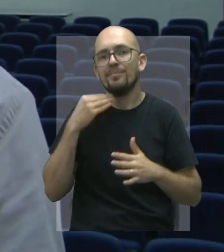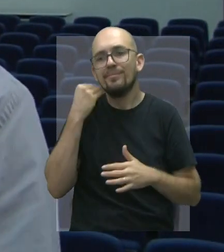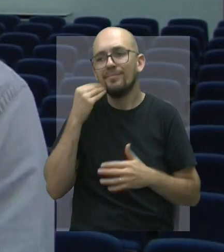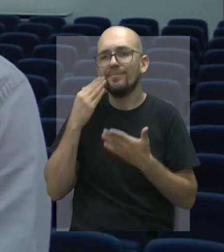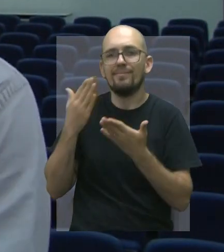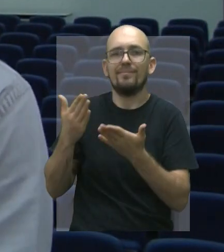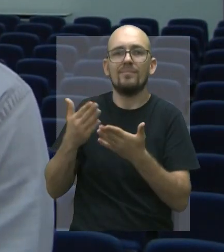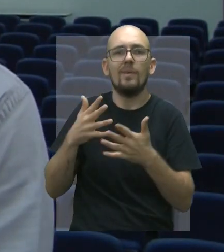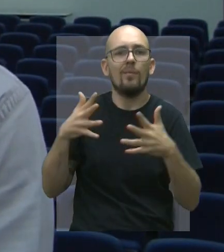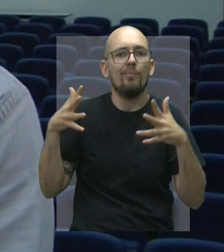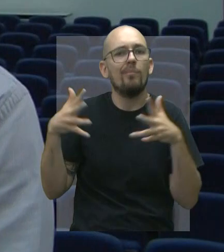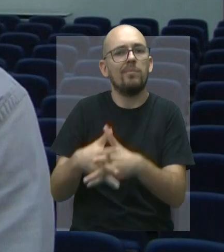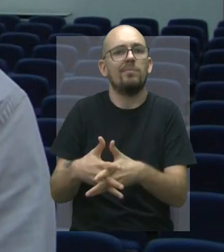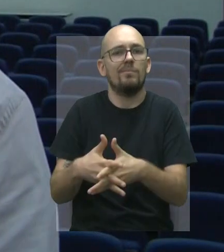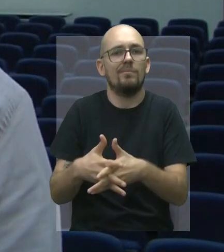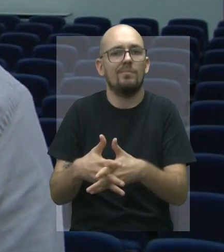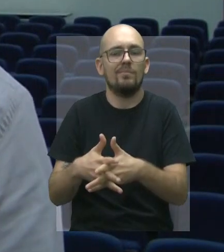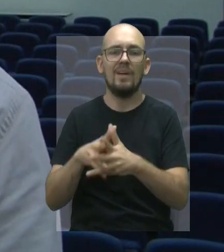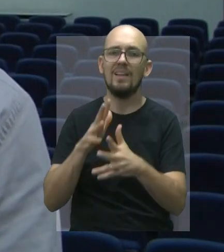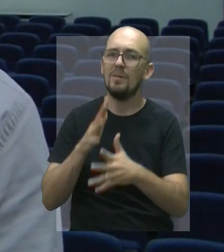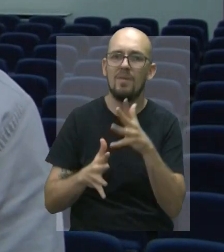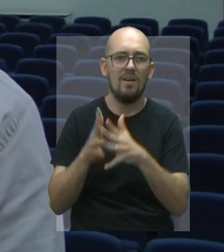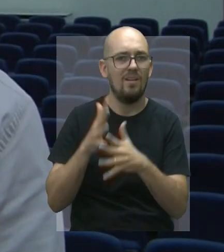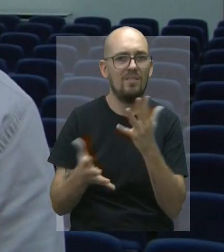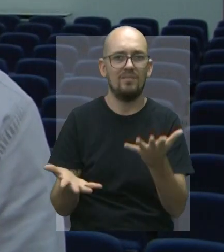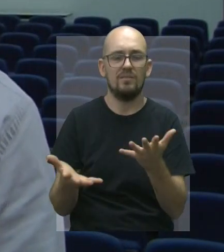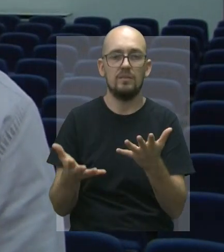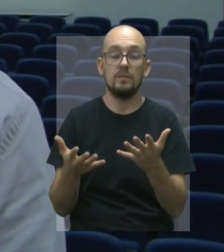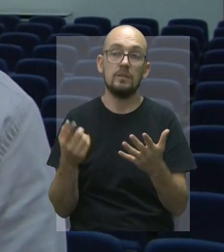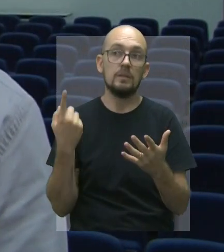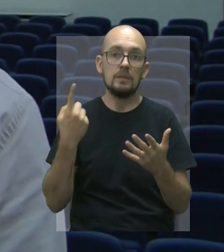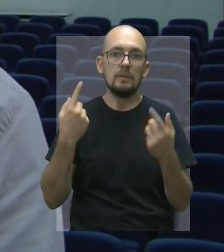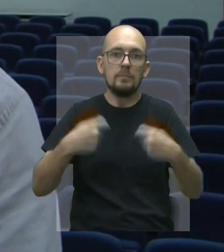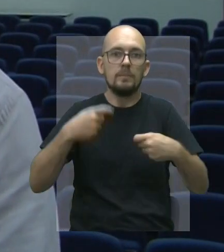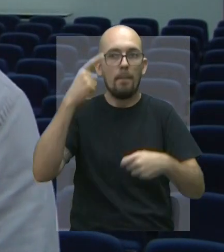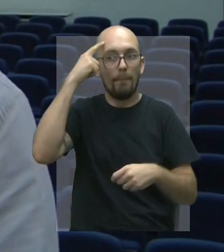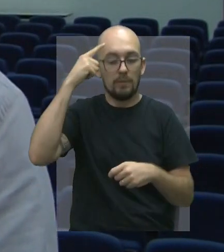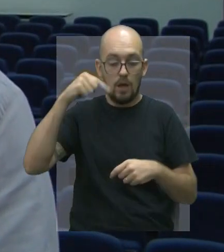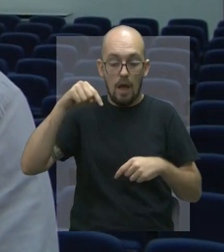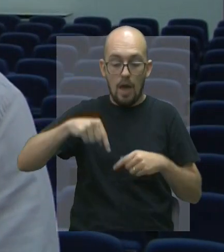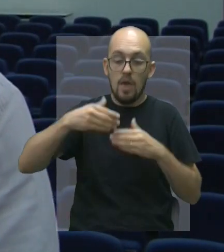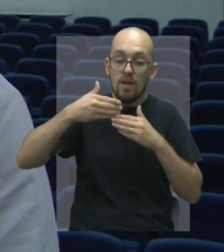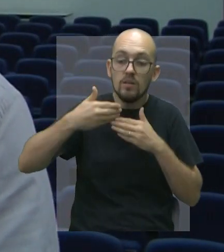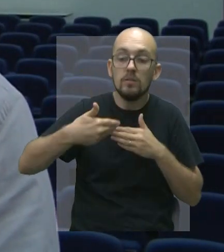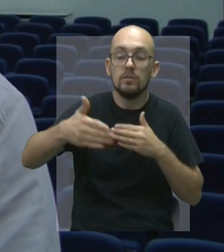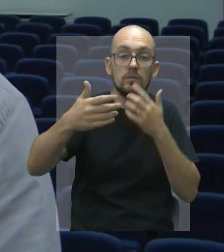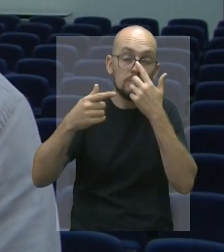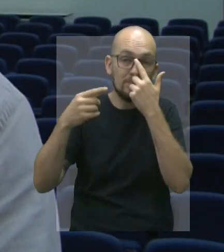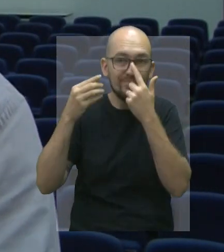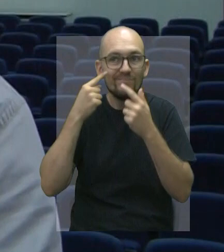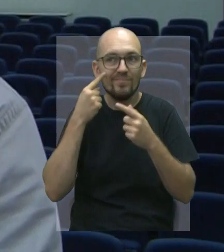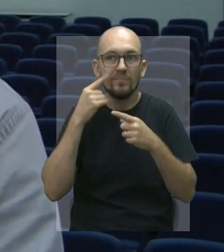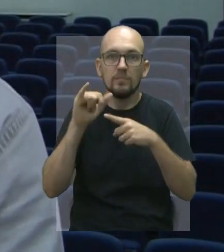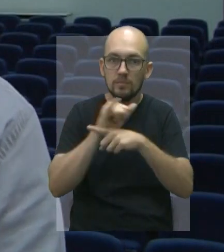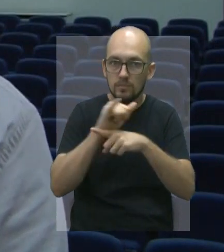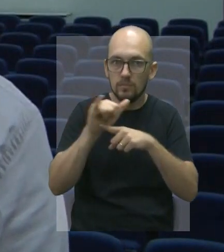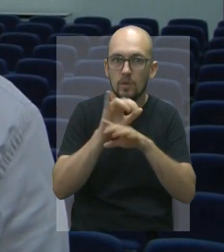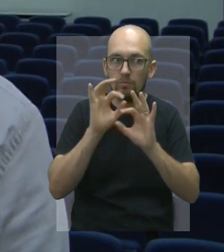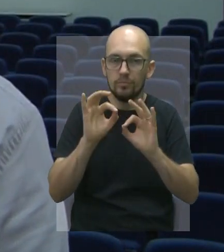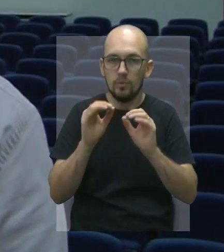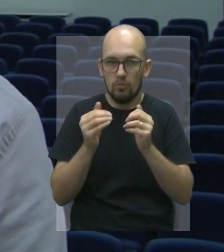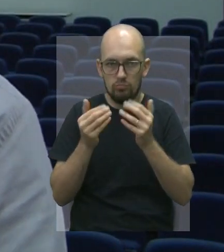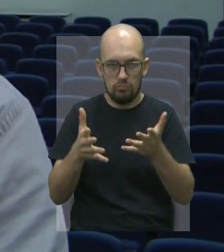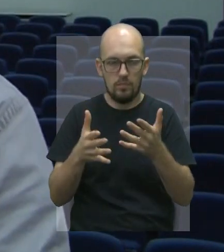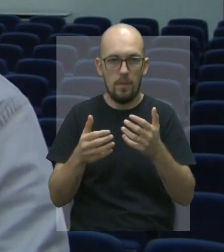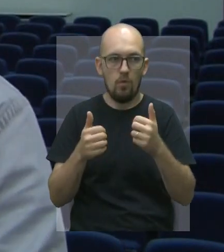está inviabilizando, né? Então nós temos que pensar daqui para frente como criar mecanismos que assegurem o